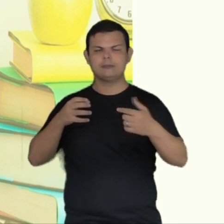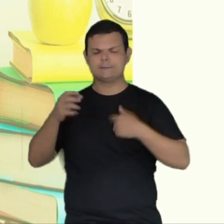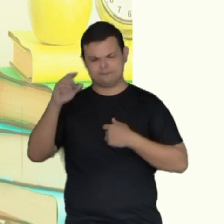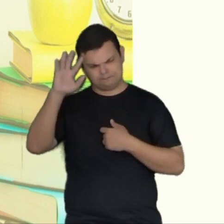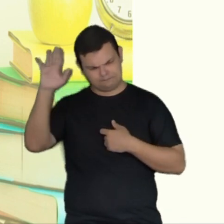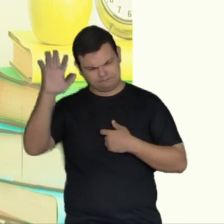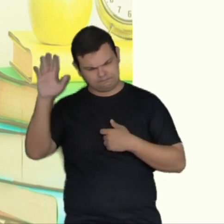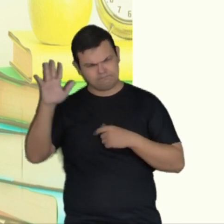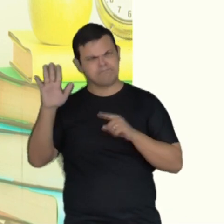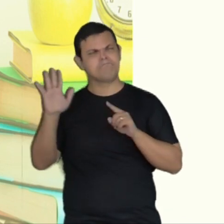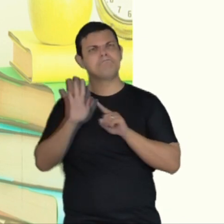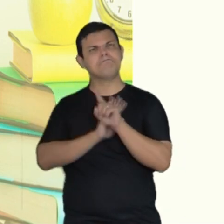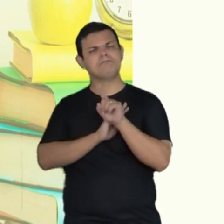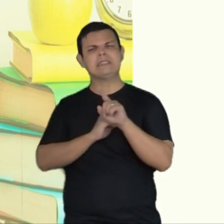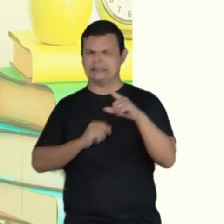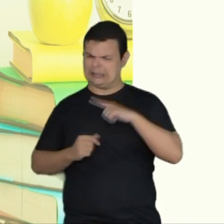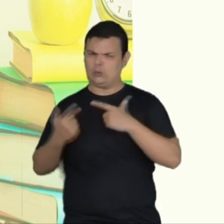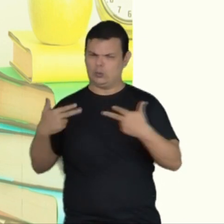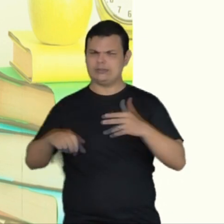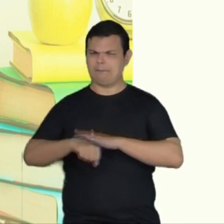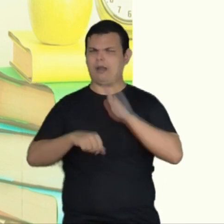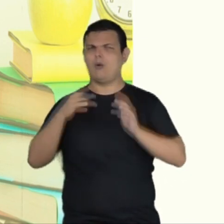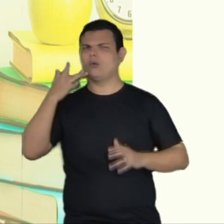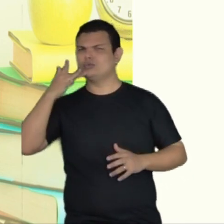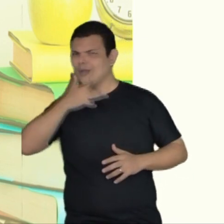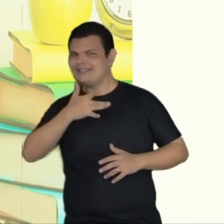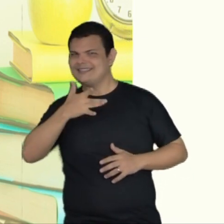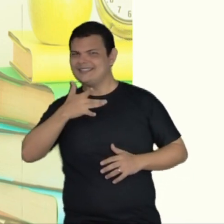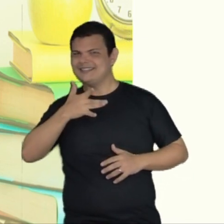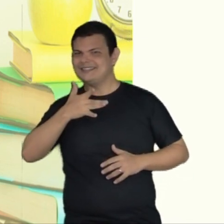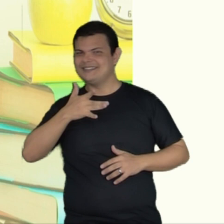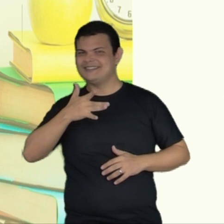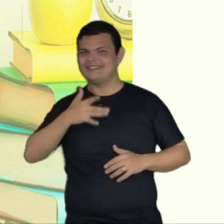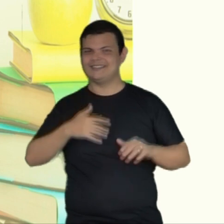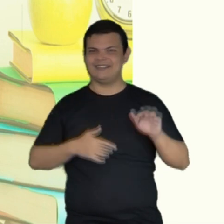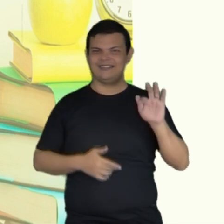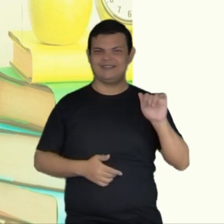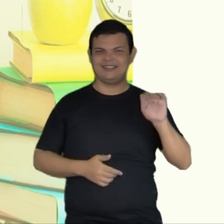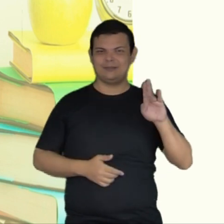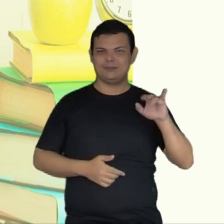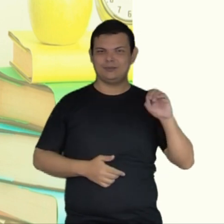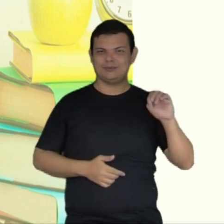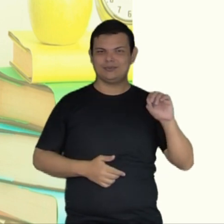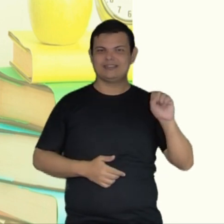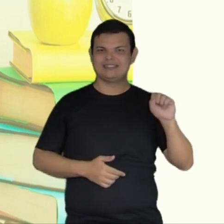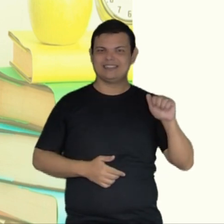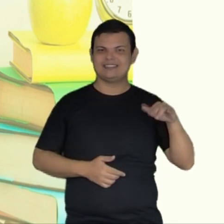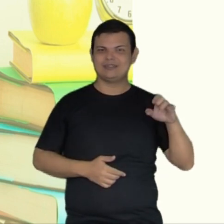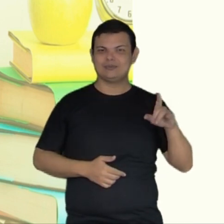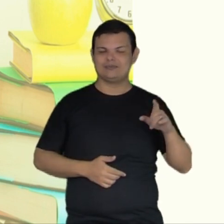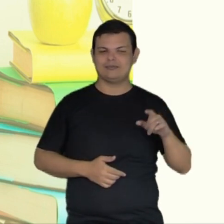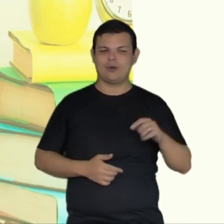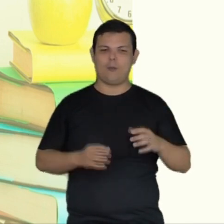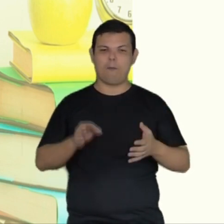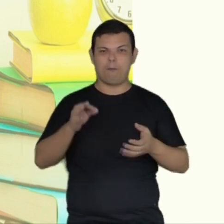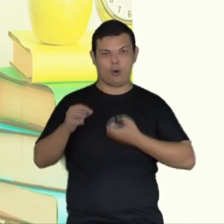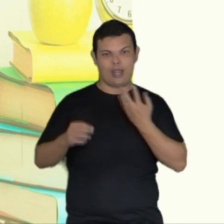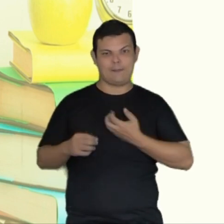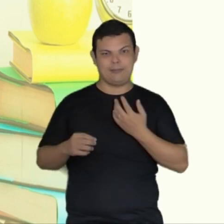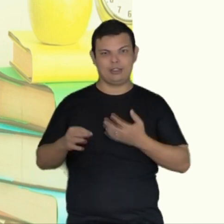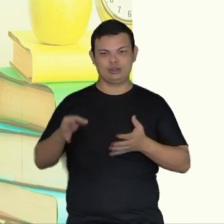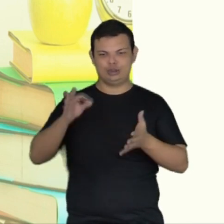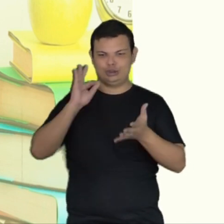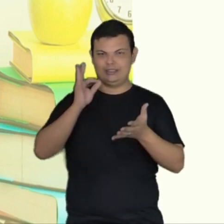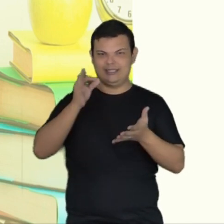já em prosa, existe coisa mais gostosa? De Fábio Seixus, poema Xícara. Vamos